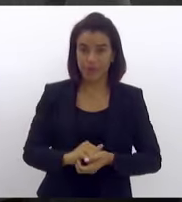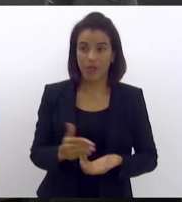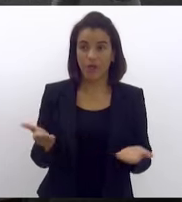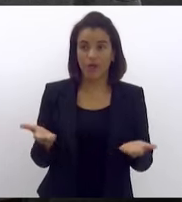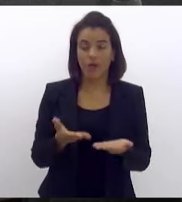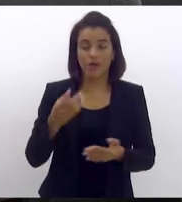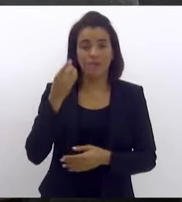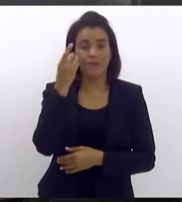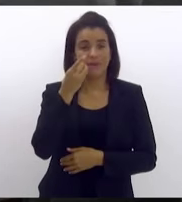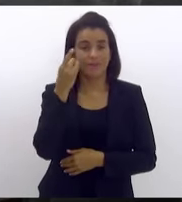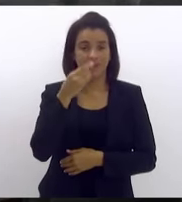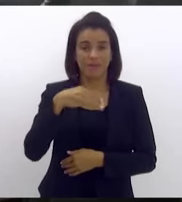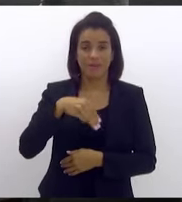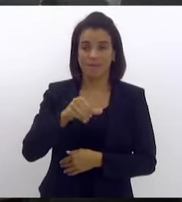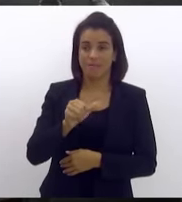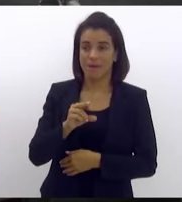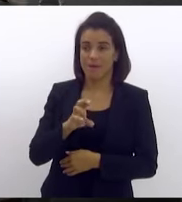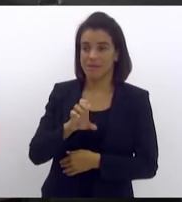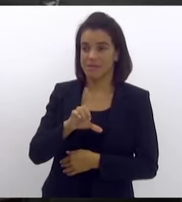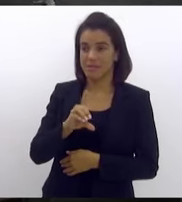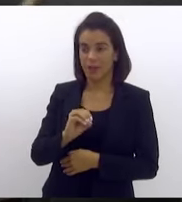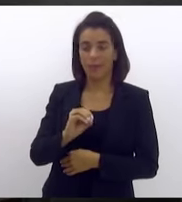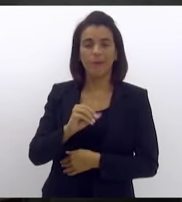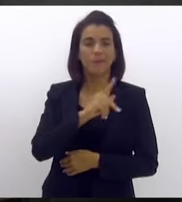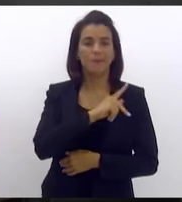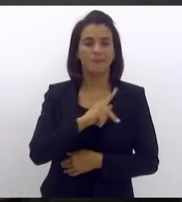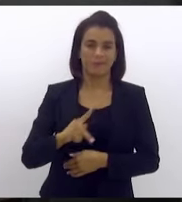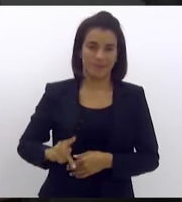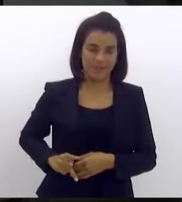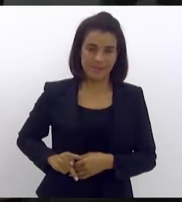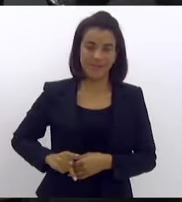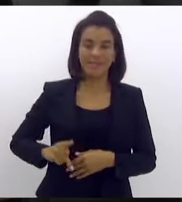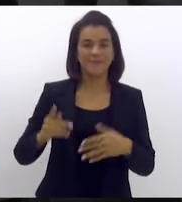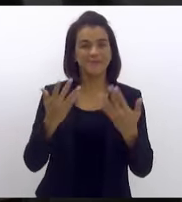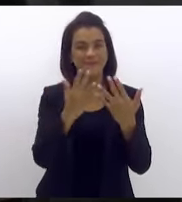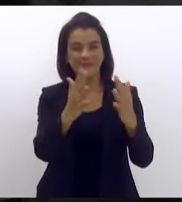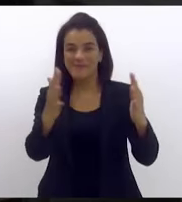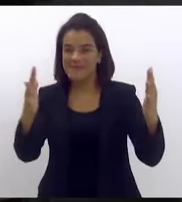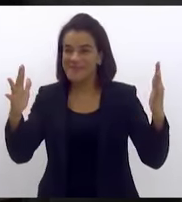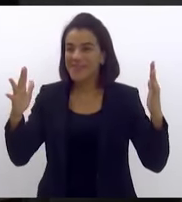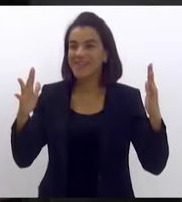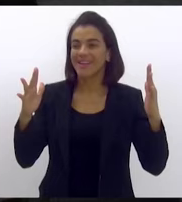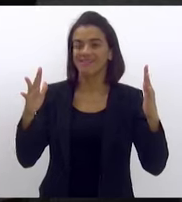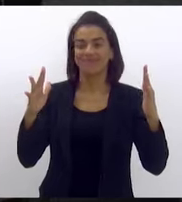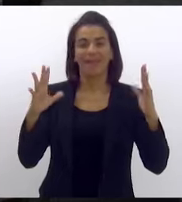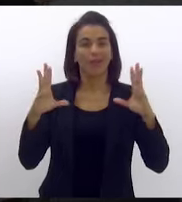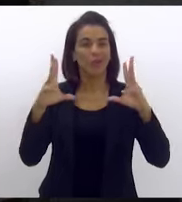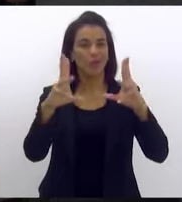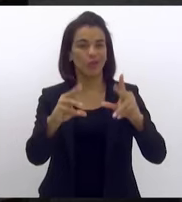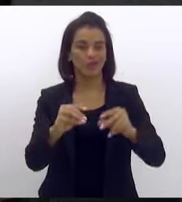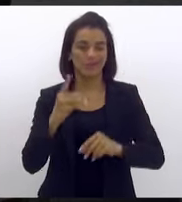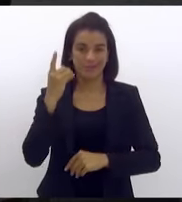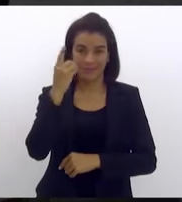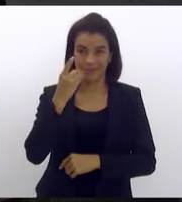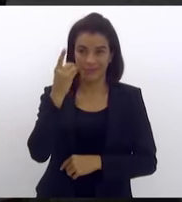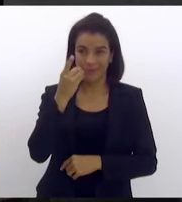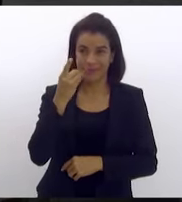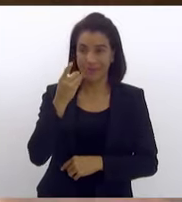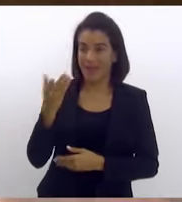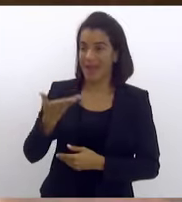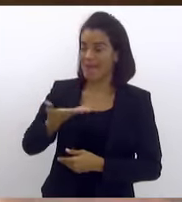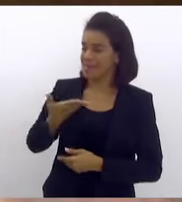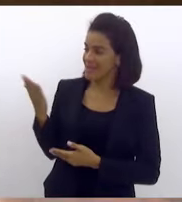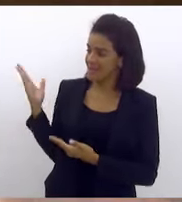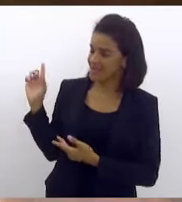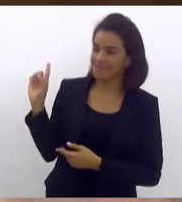deputado Marcelo Dino. Senhor presidente, saudar a todos os deputados que nos assistem. Vem cá, minha amiga